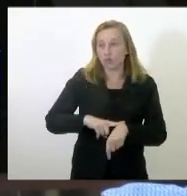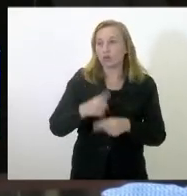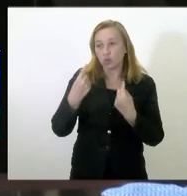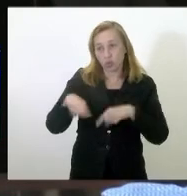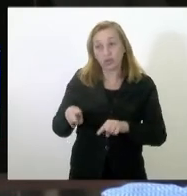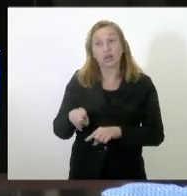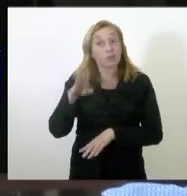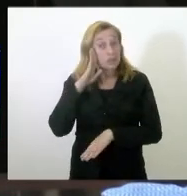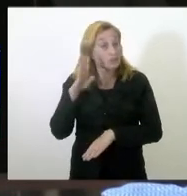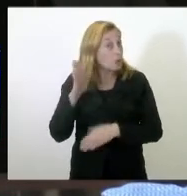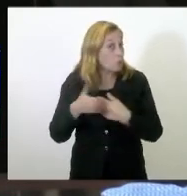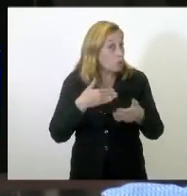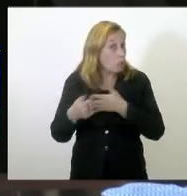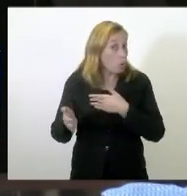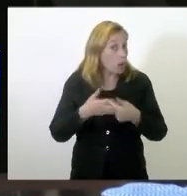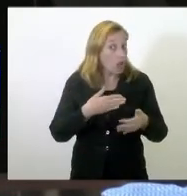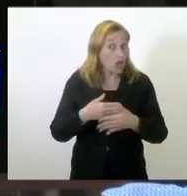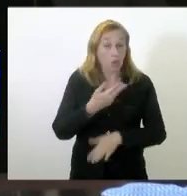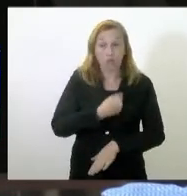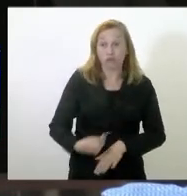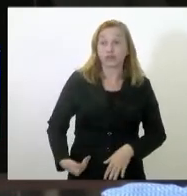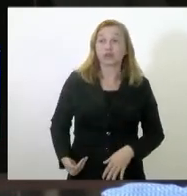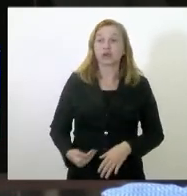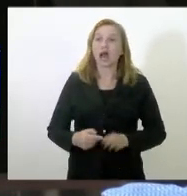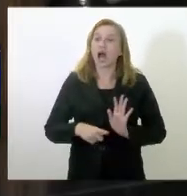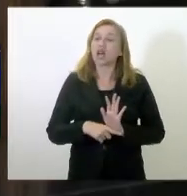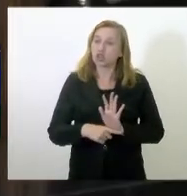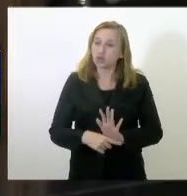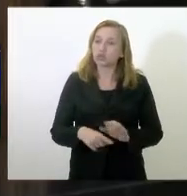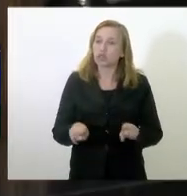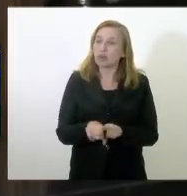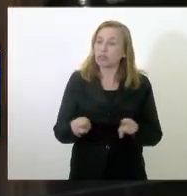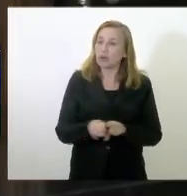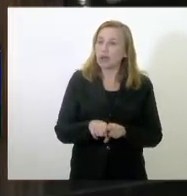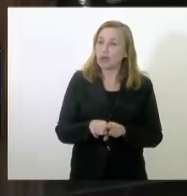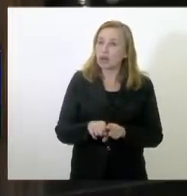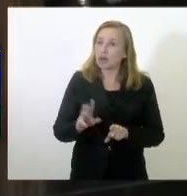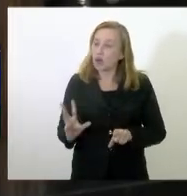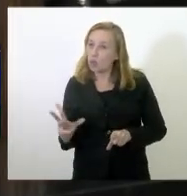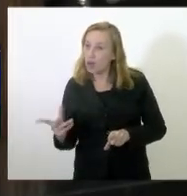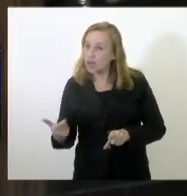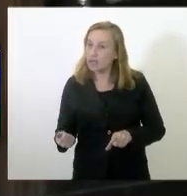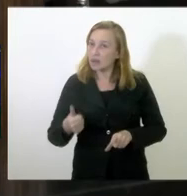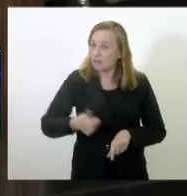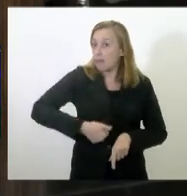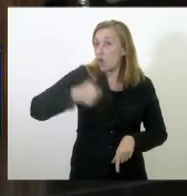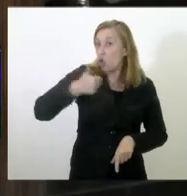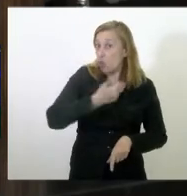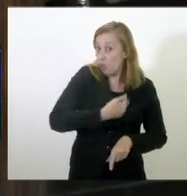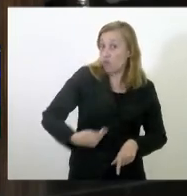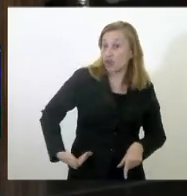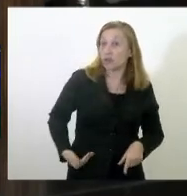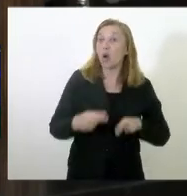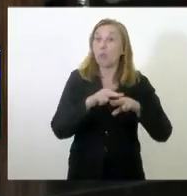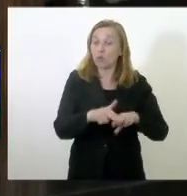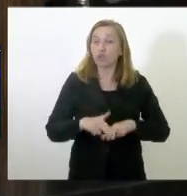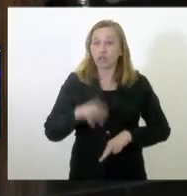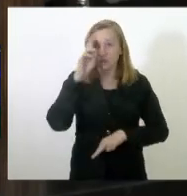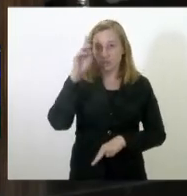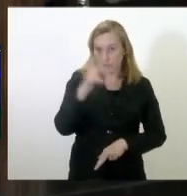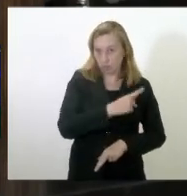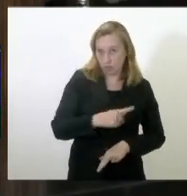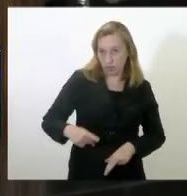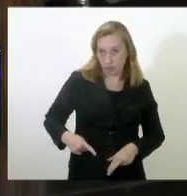governo. Serve até para qualificar melhor o governo. Por isso, senhora